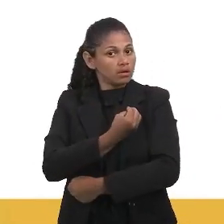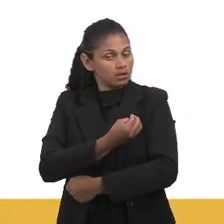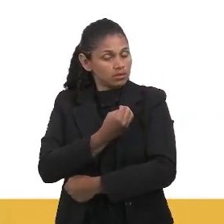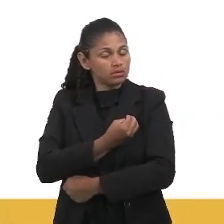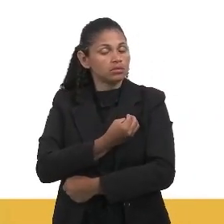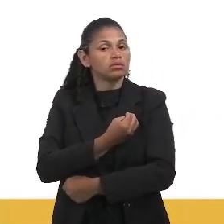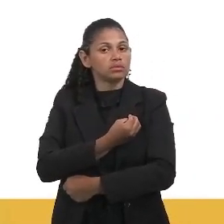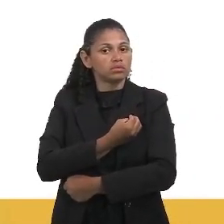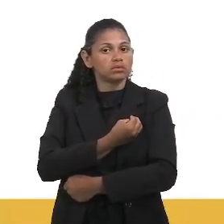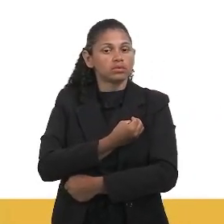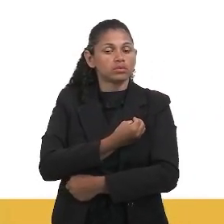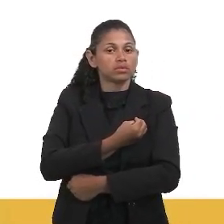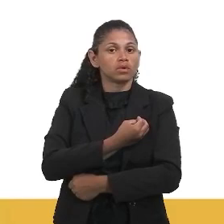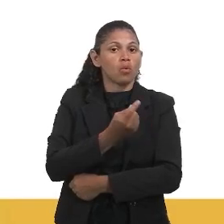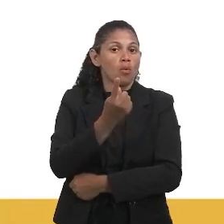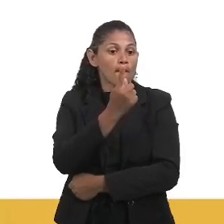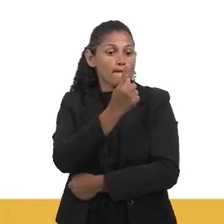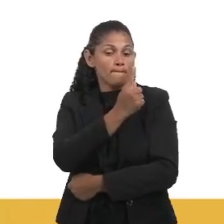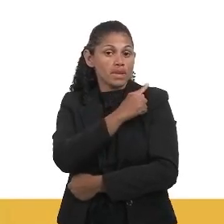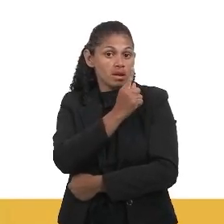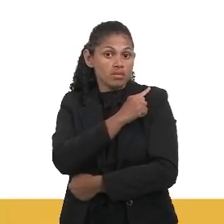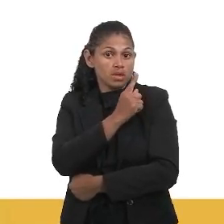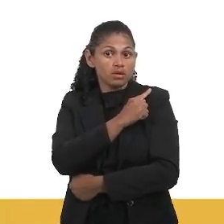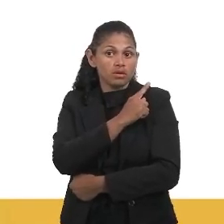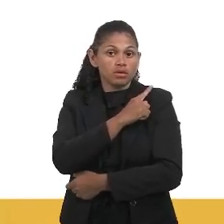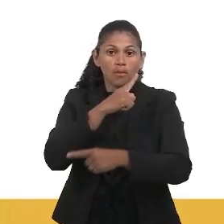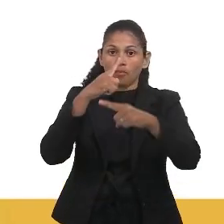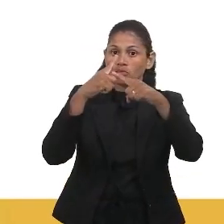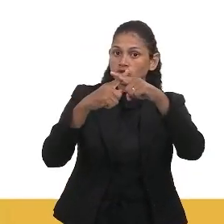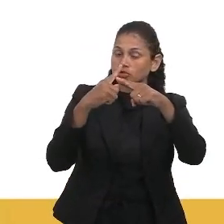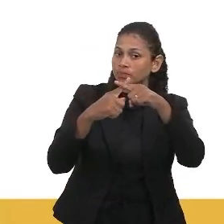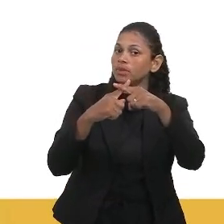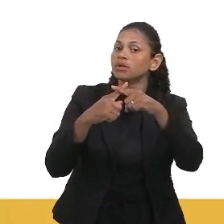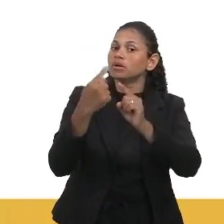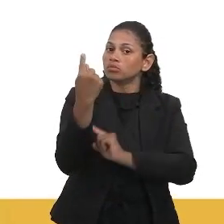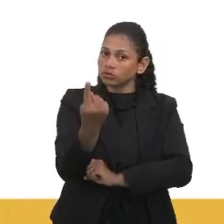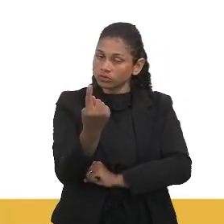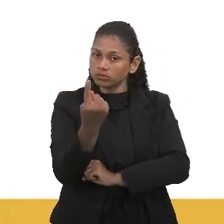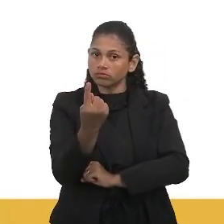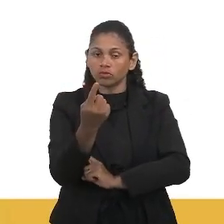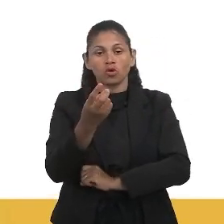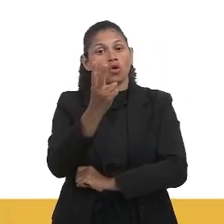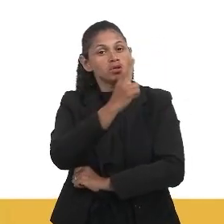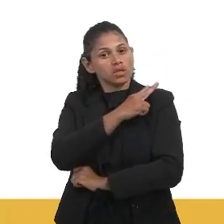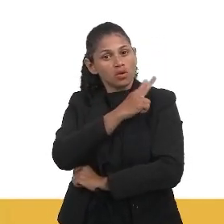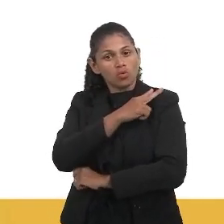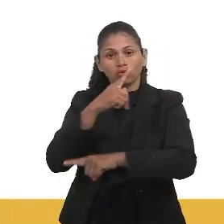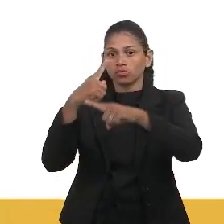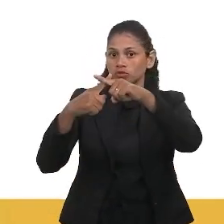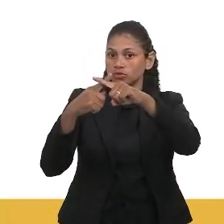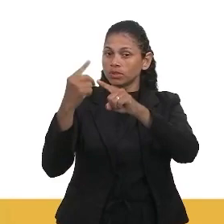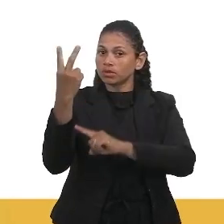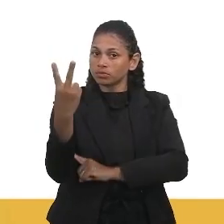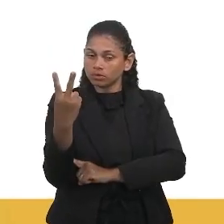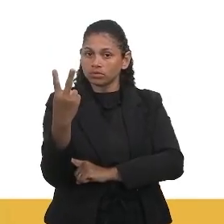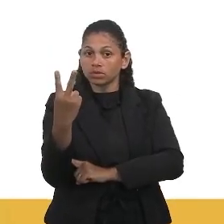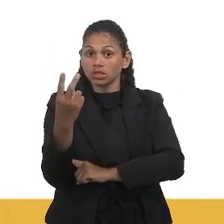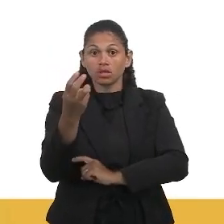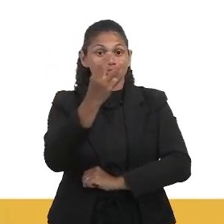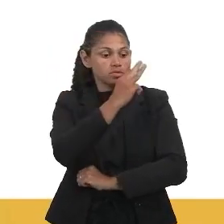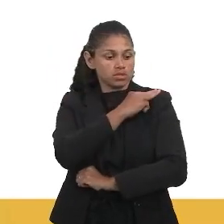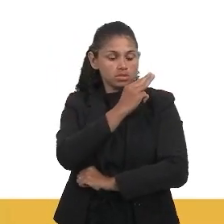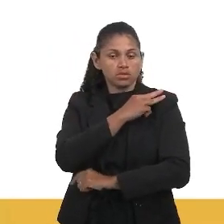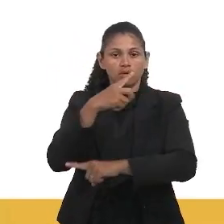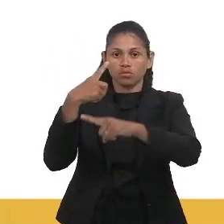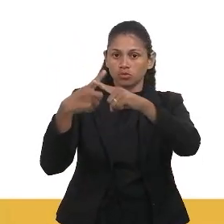no primeiro ano multiplica por um no segundo ano multiplica por dois O resultado é 300 e no terceiro ano você multiplica por TR